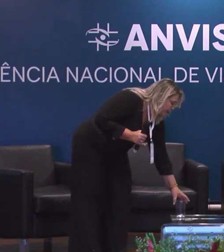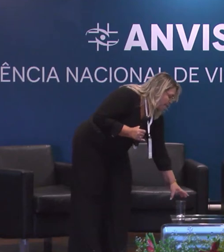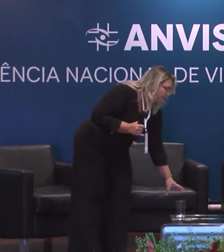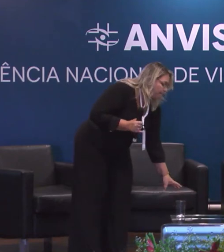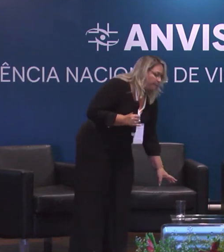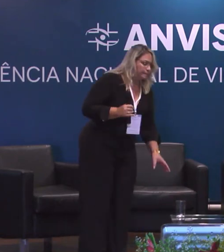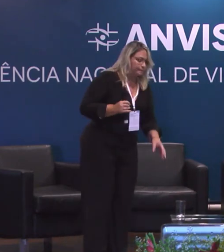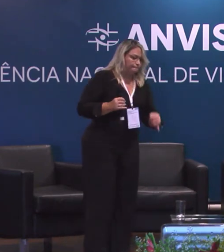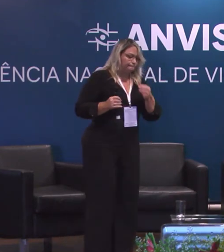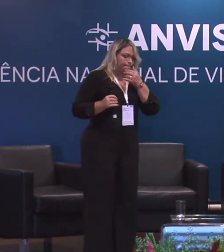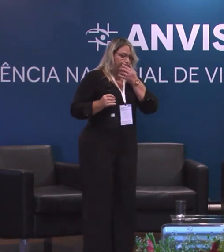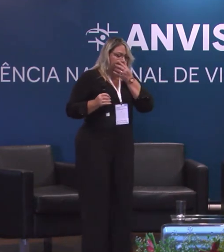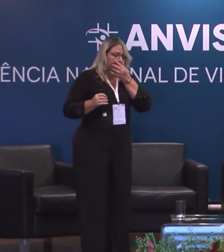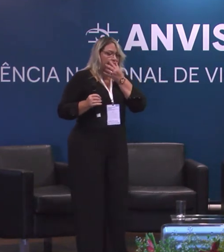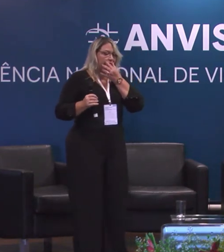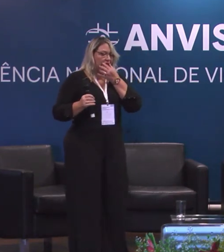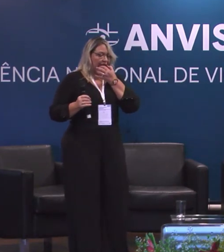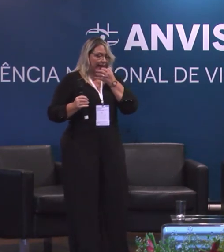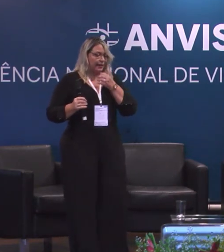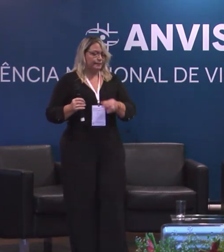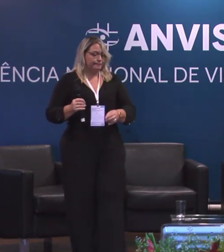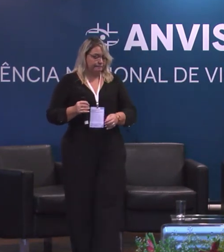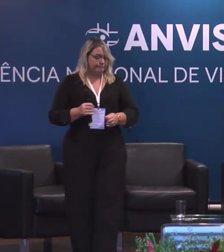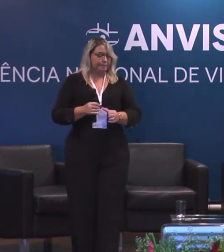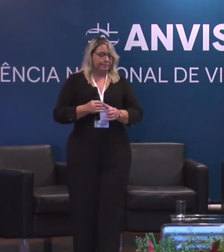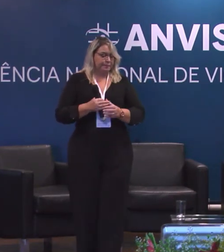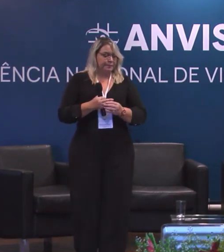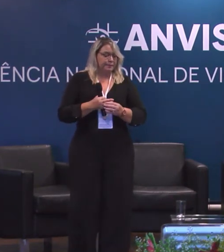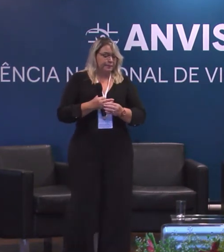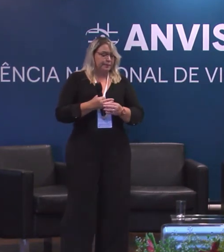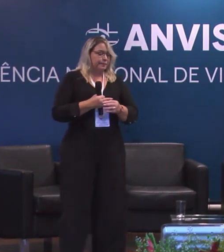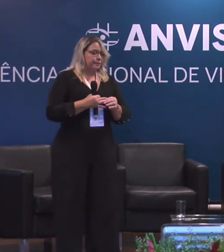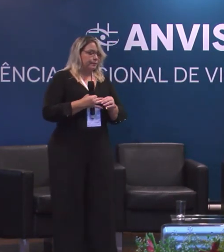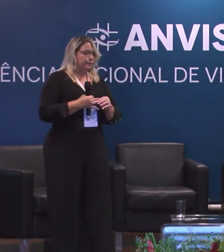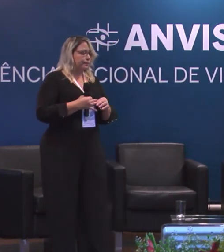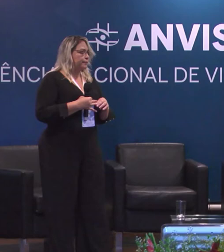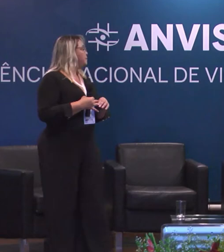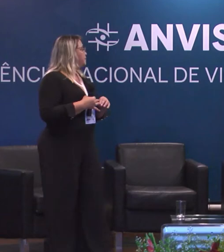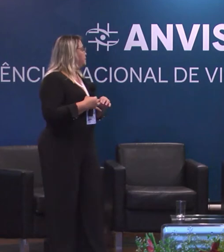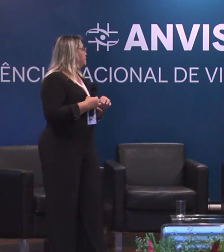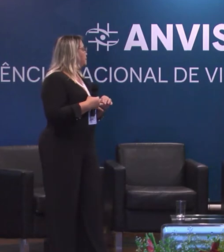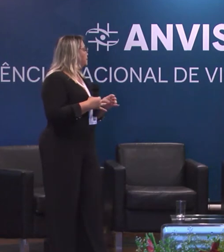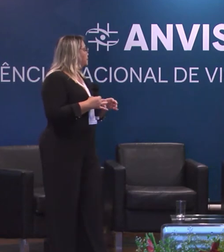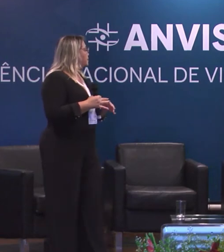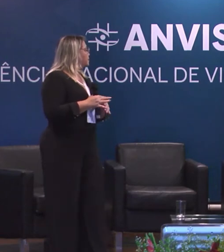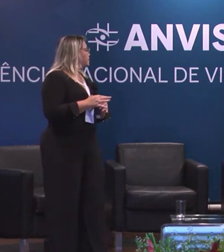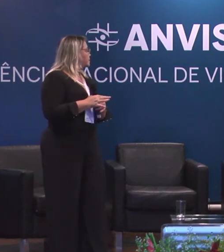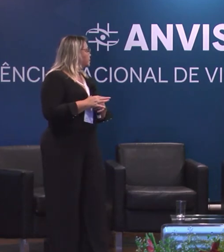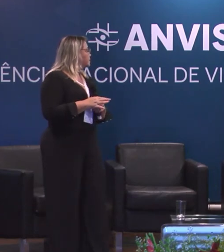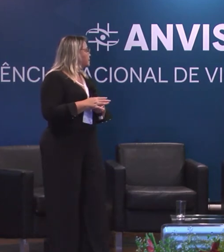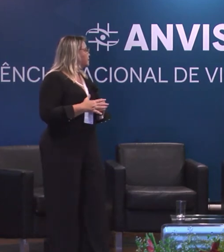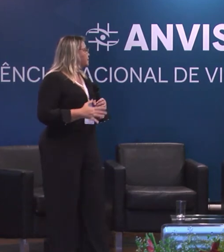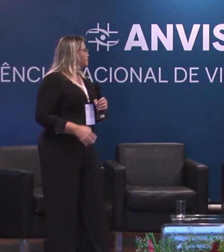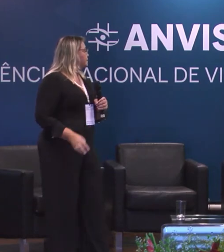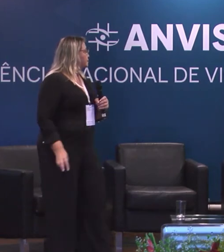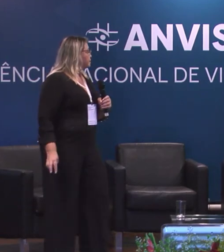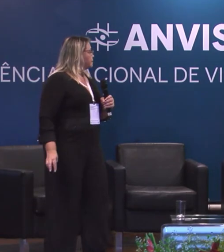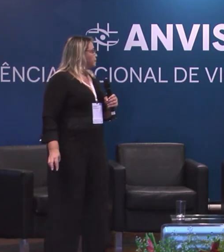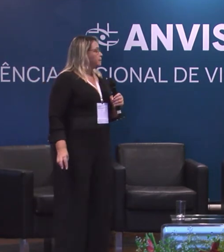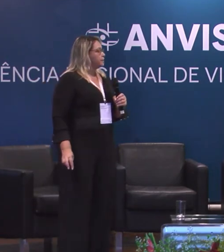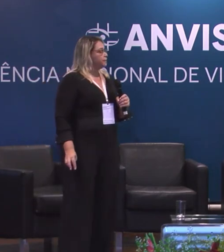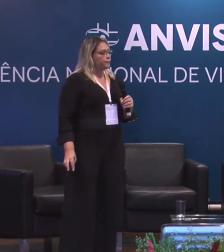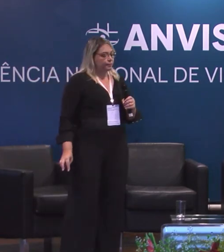estará no AvaVisa. Então, todos aqui vão poder ter acesso pelo AvaVisa, de